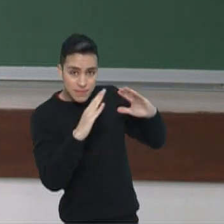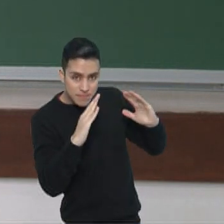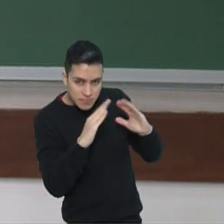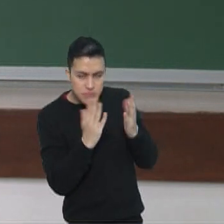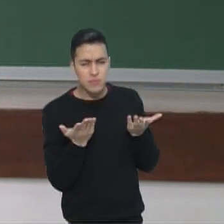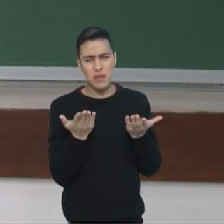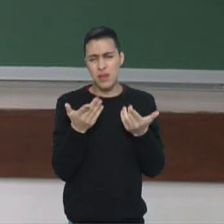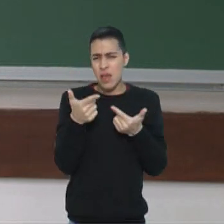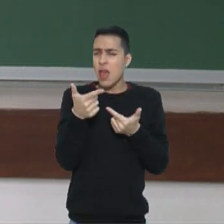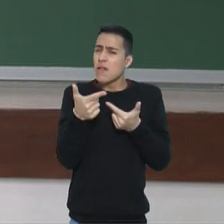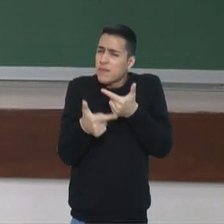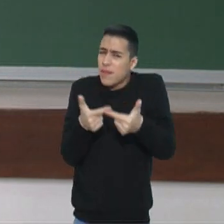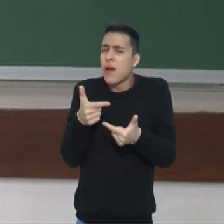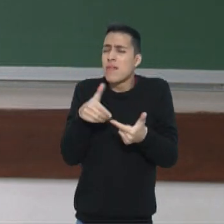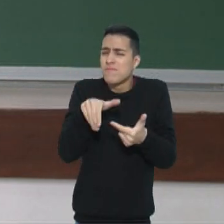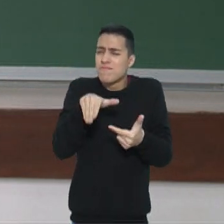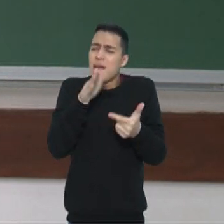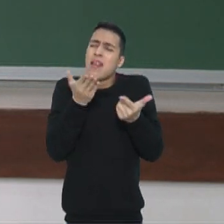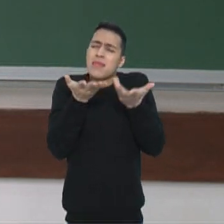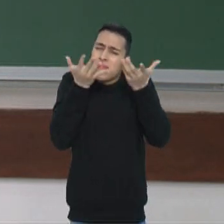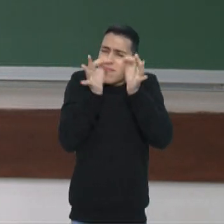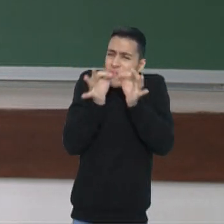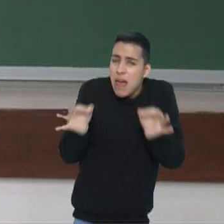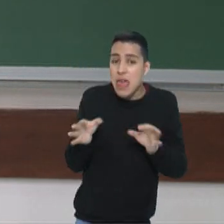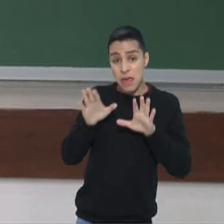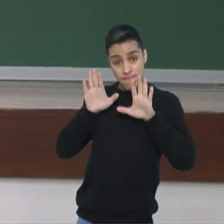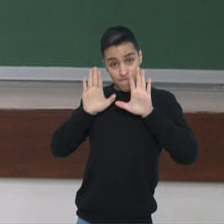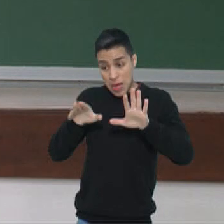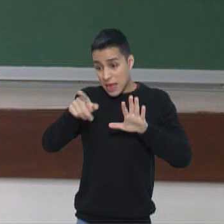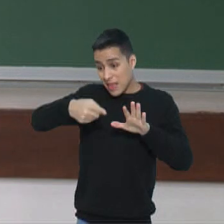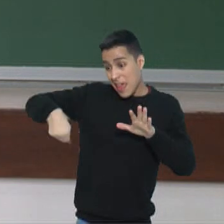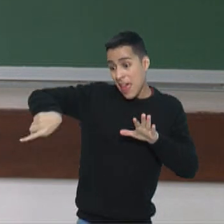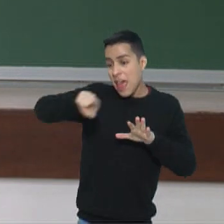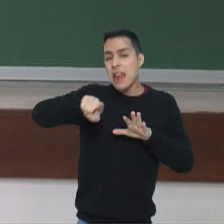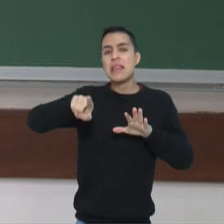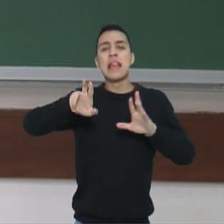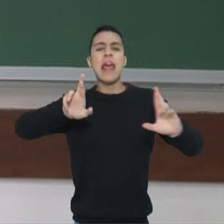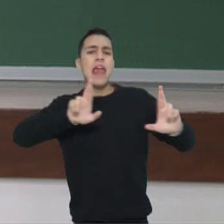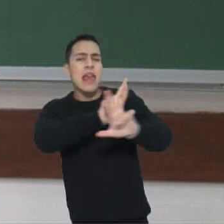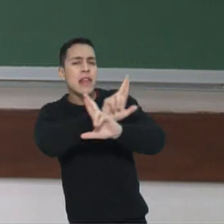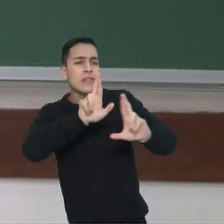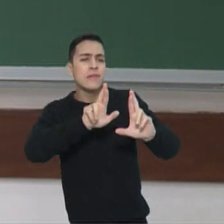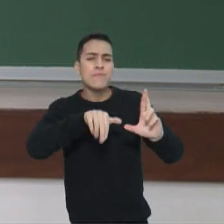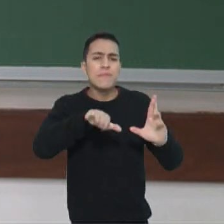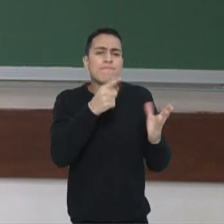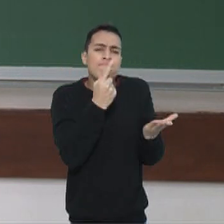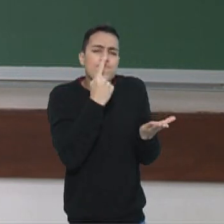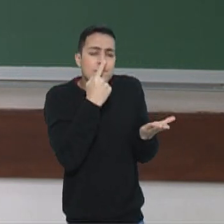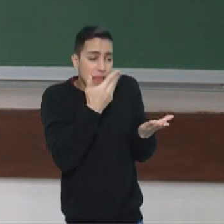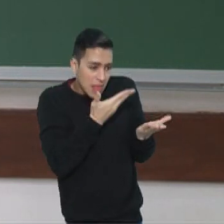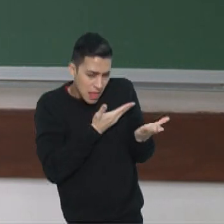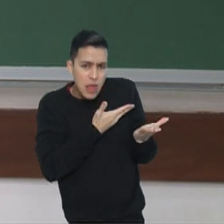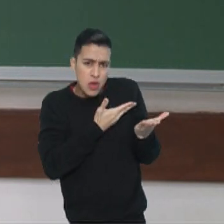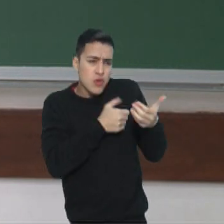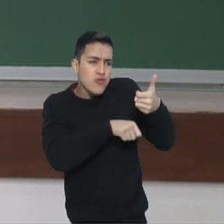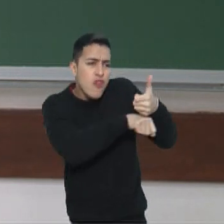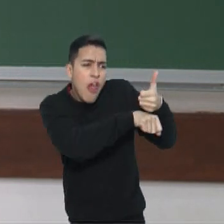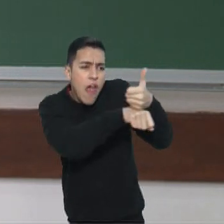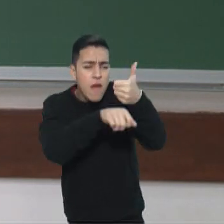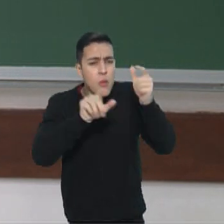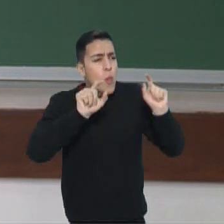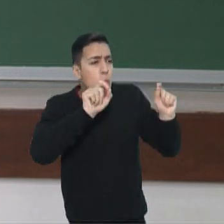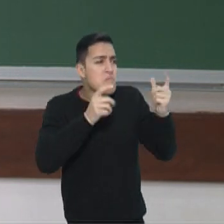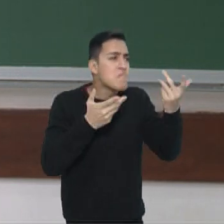tinham um serviço um pouco mais leve. Inclusive, eles tinham uma relação de mais amizade, muitas vezes, com os seus senhores.